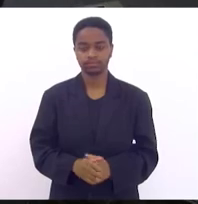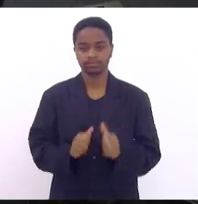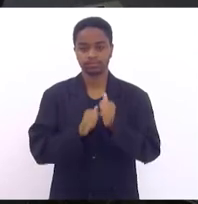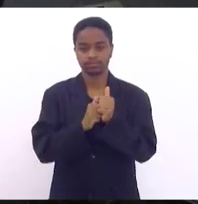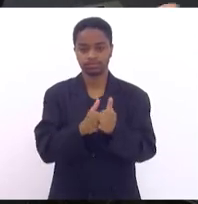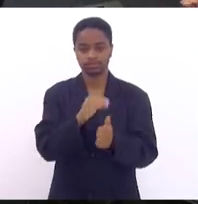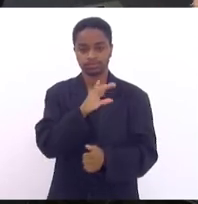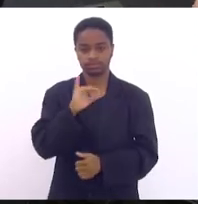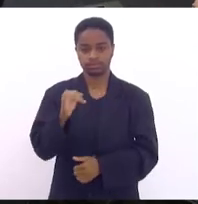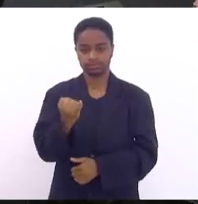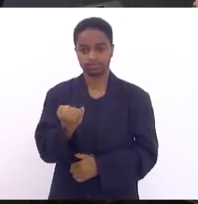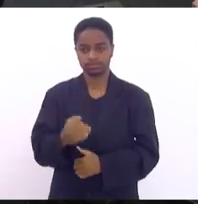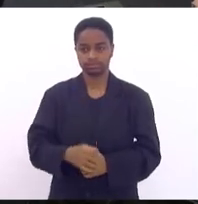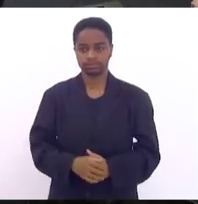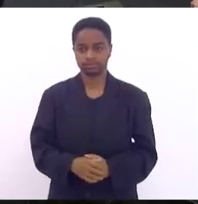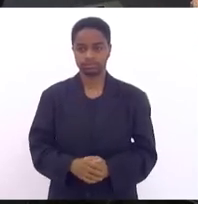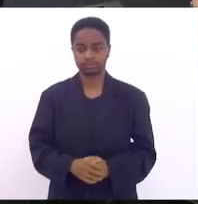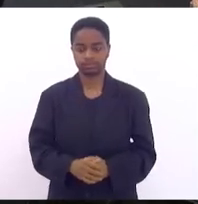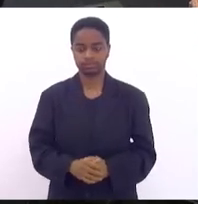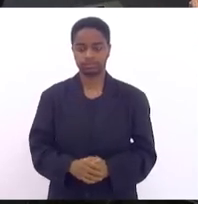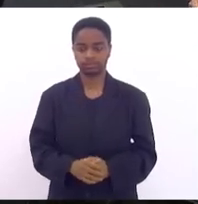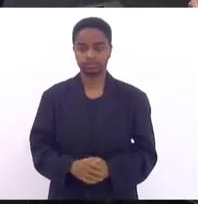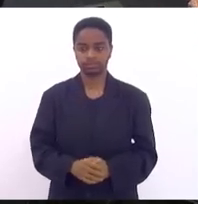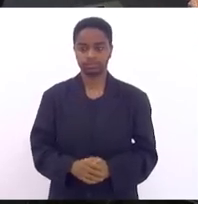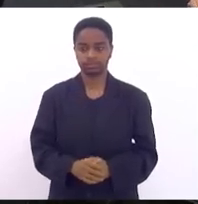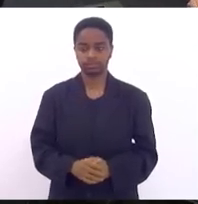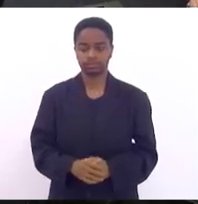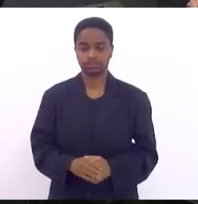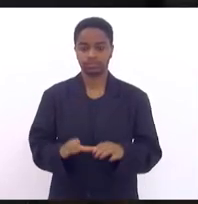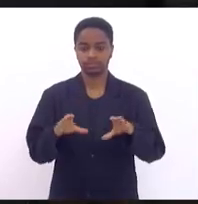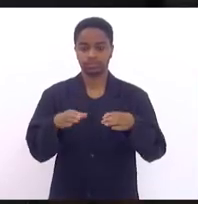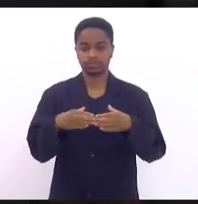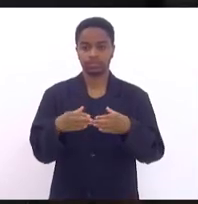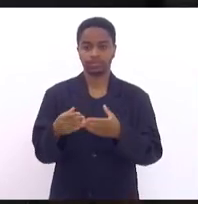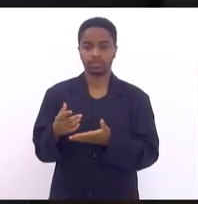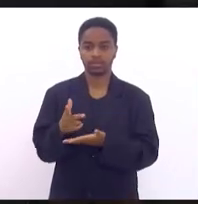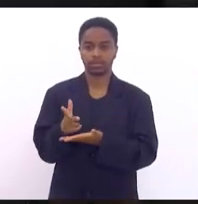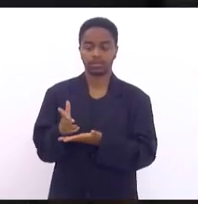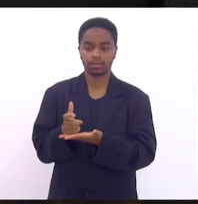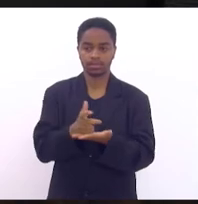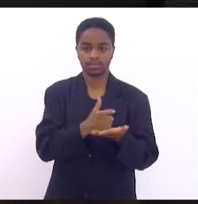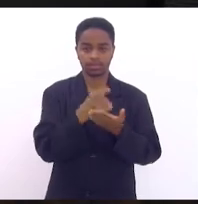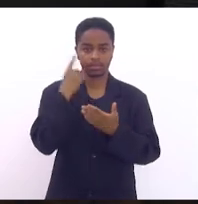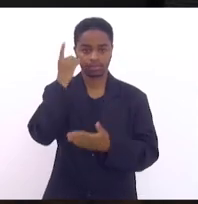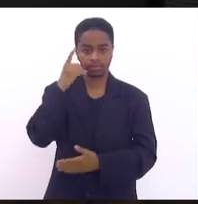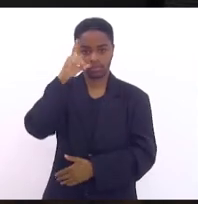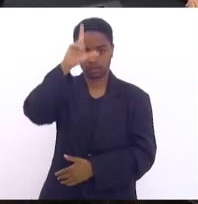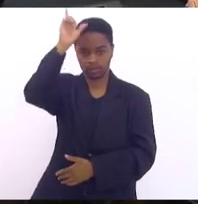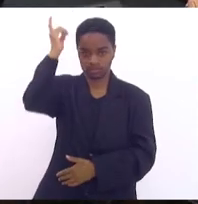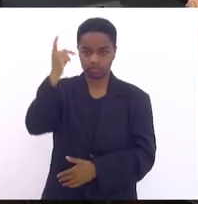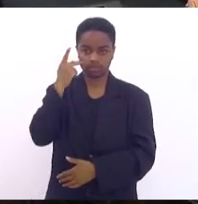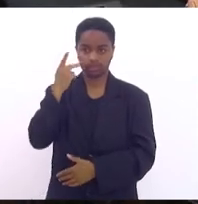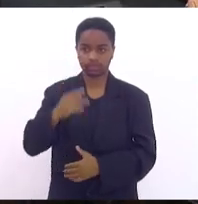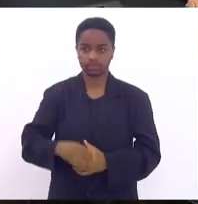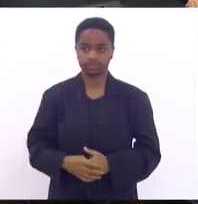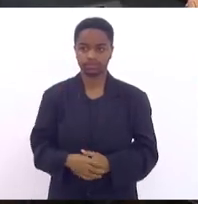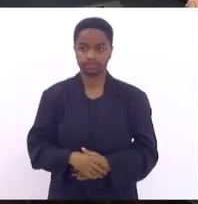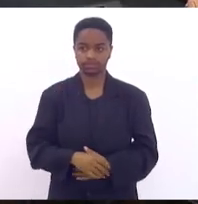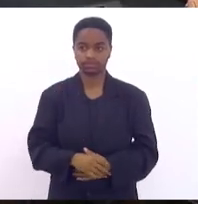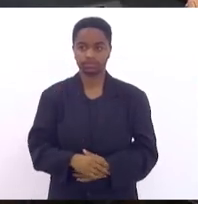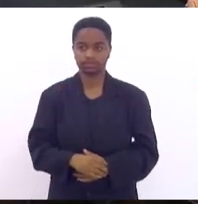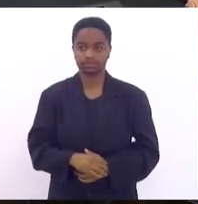Acompanho o parecer da CCJ. Muito obrigado, Célia. Pela Comissão de Tributação, deputado Luiz Paulo.